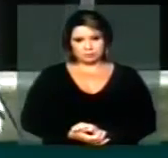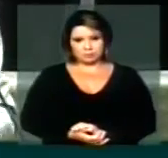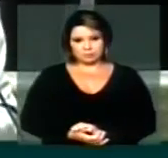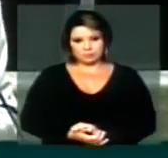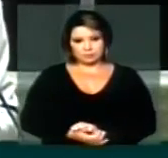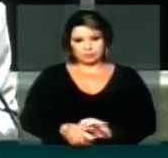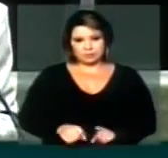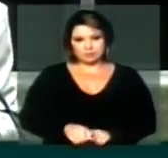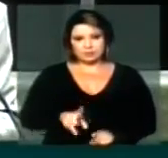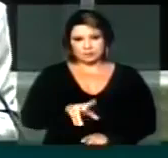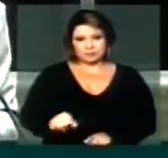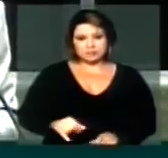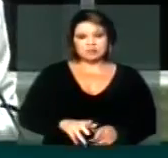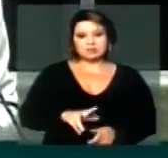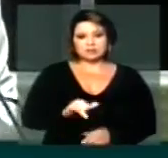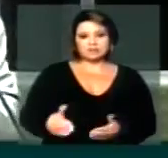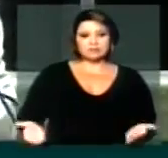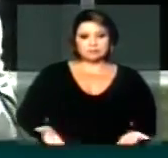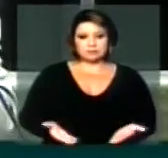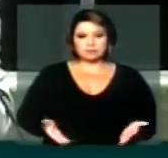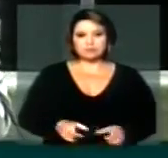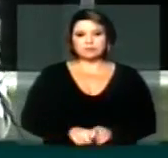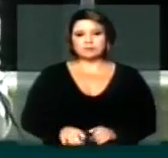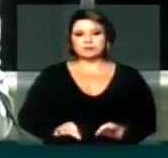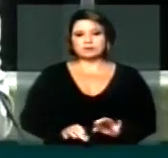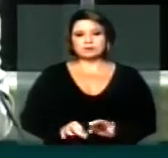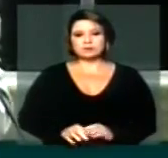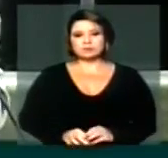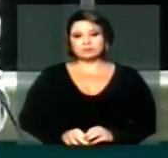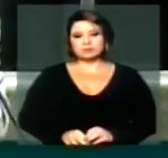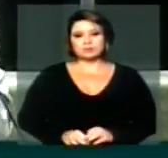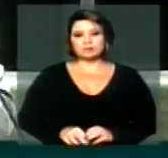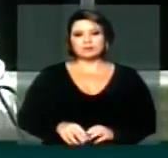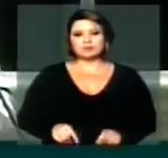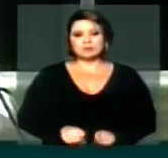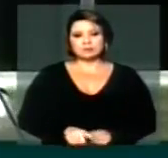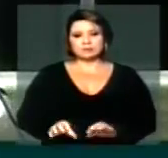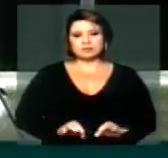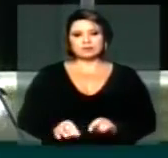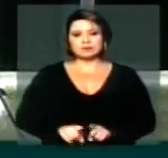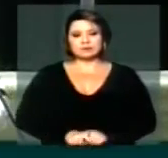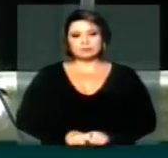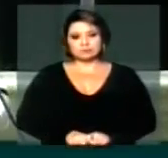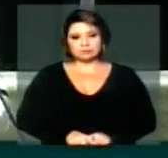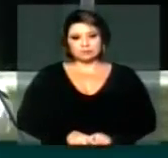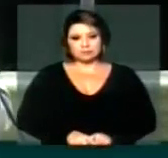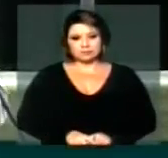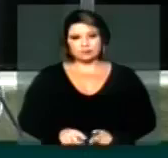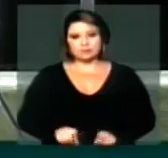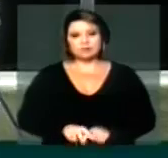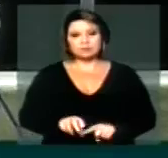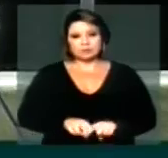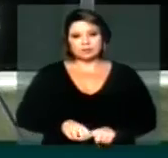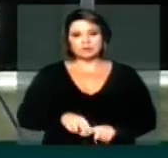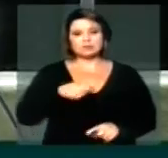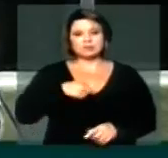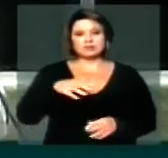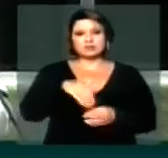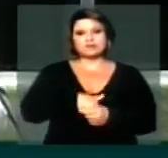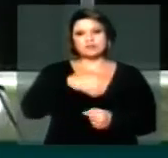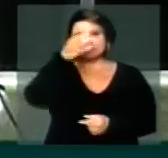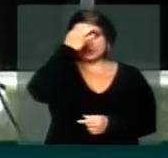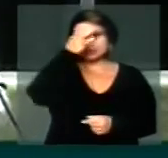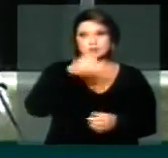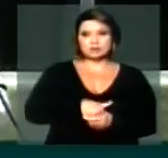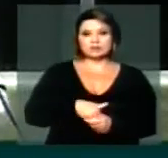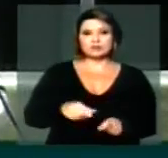que pipoca em vários cantos agora, diz que a representação está em crise. Por isso, o voto consciente em